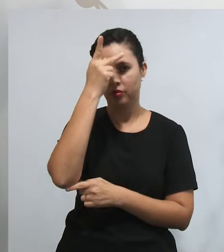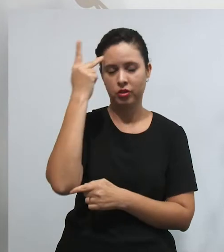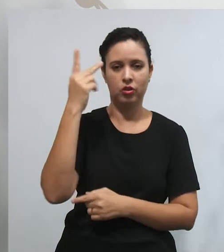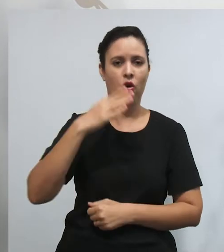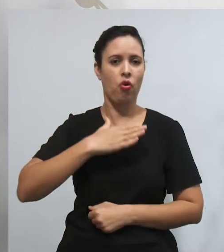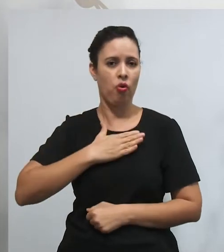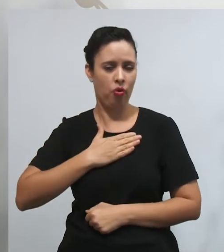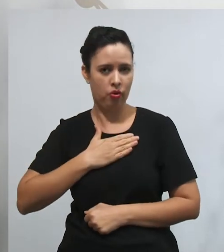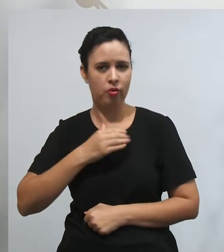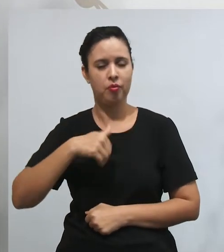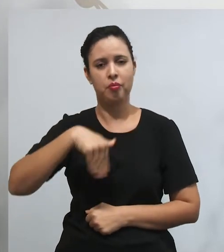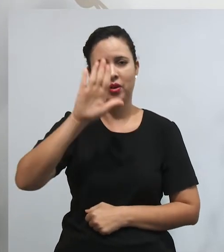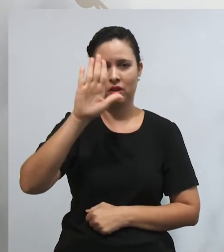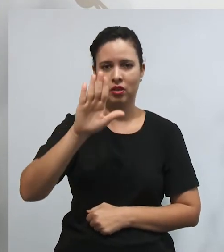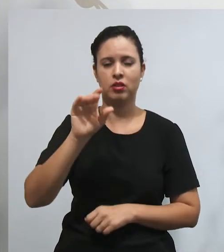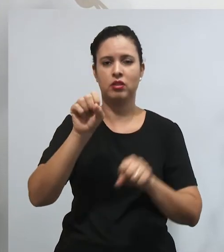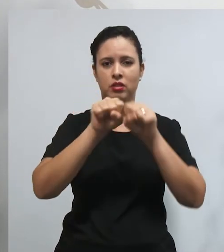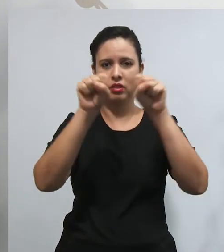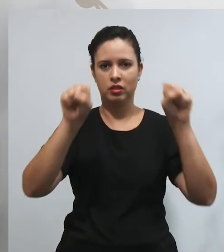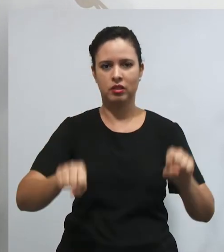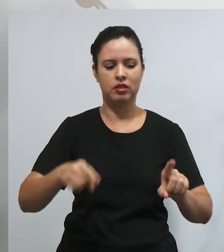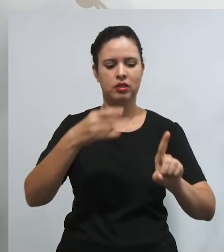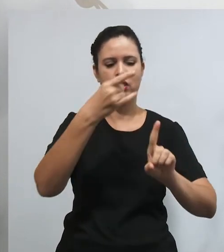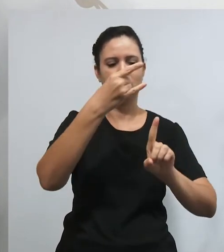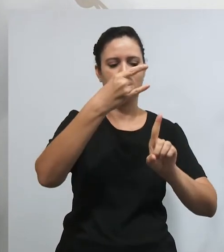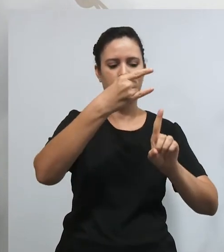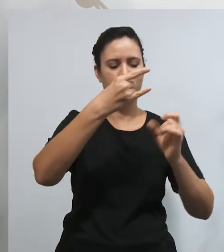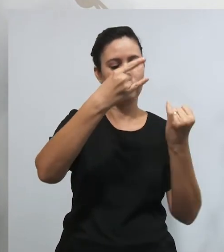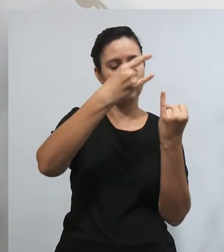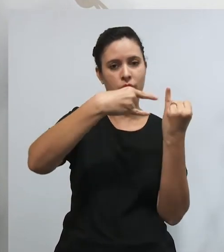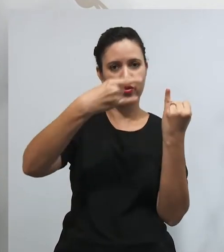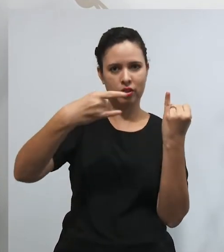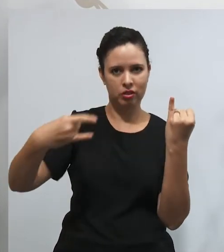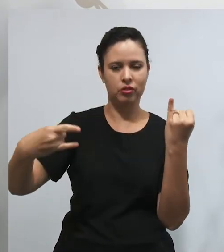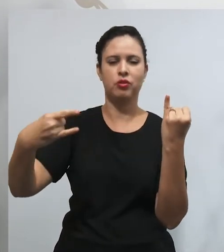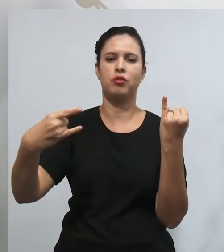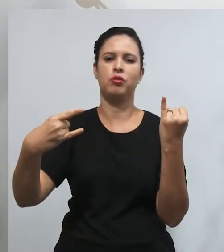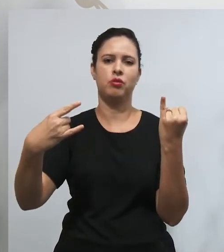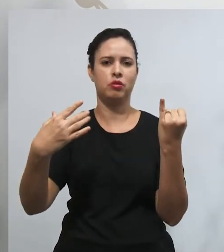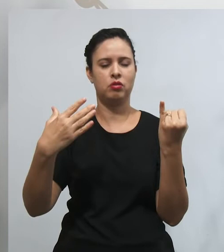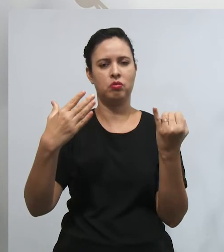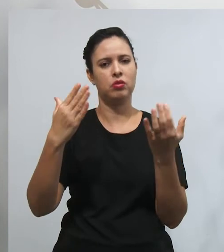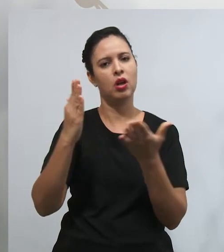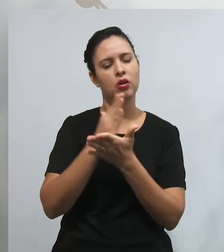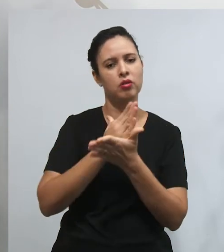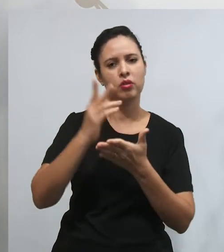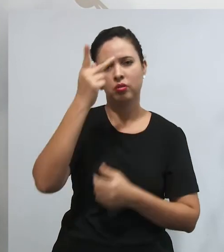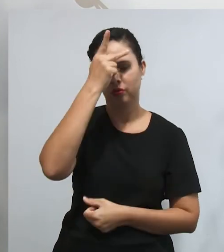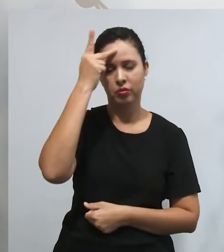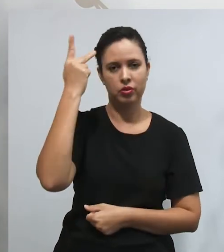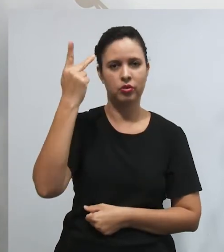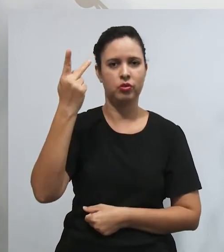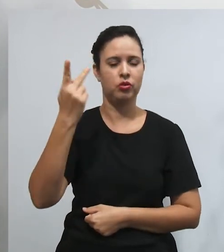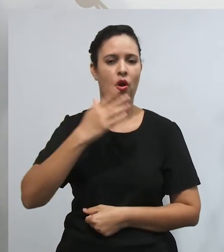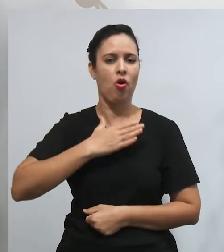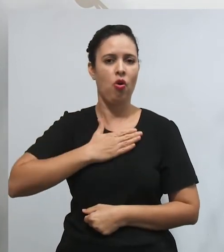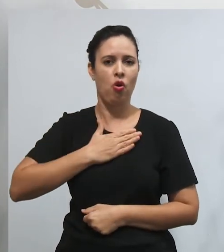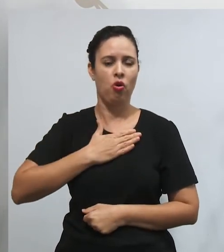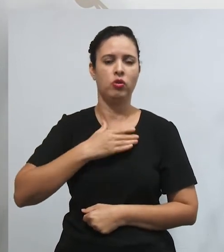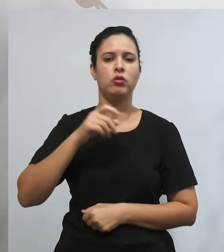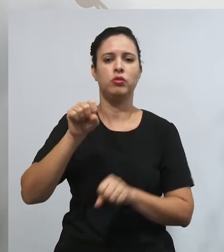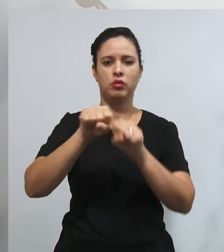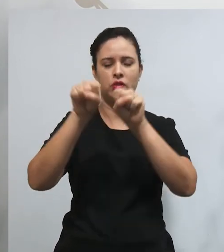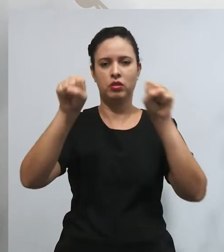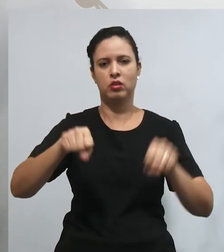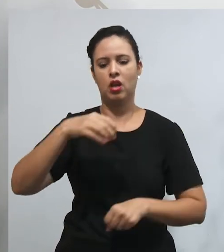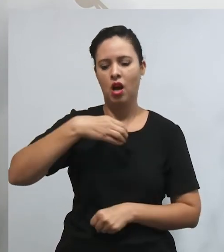do sistema Windows, né? Tem gente que gosta mais do macOS, né, da Apple. Então, assim, o sistema operacional ele vai te